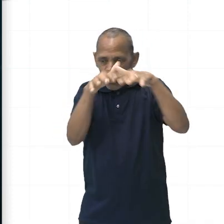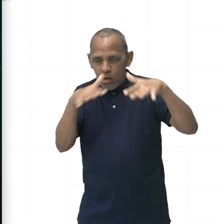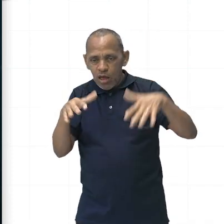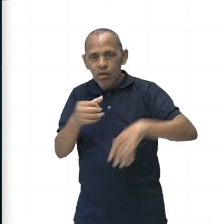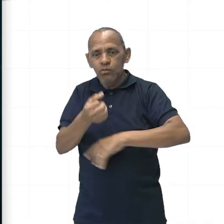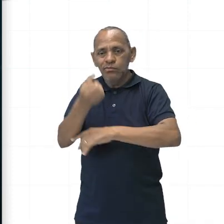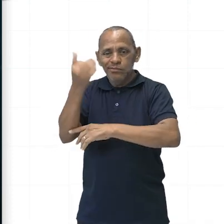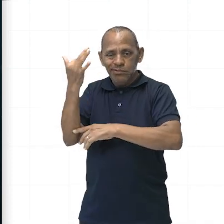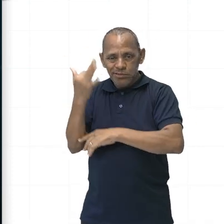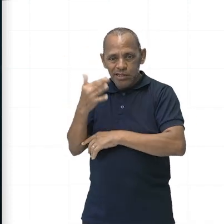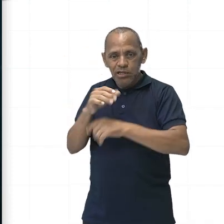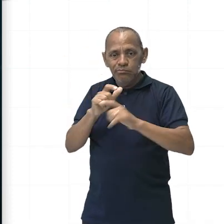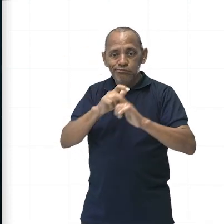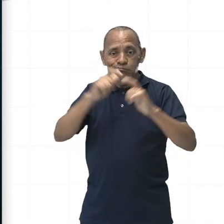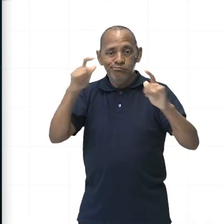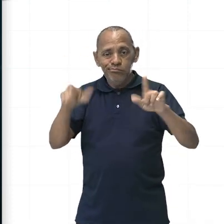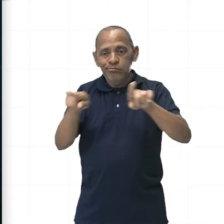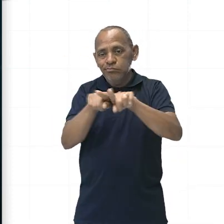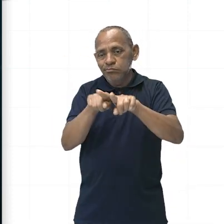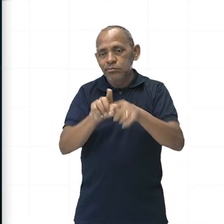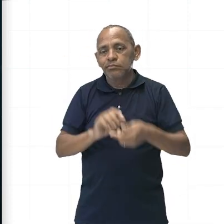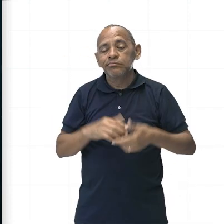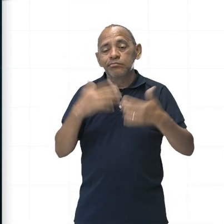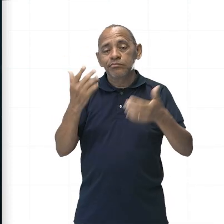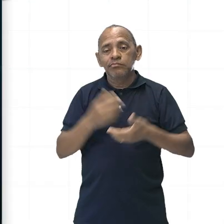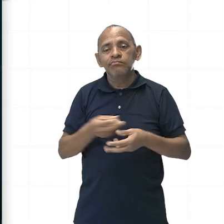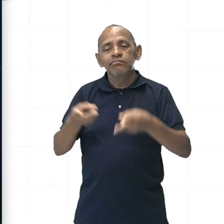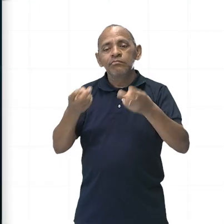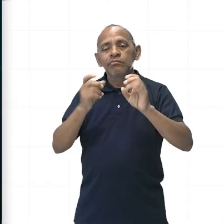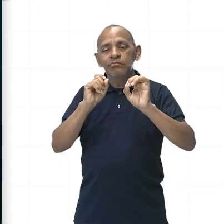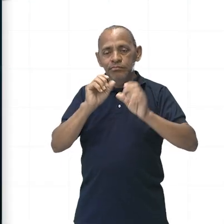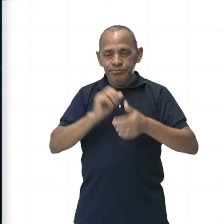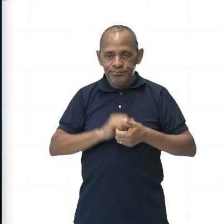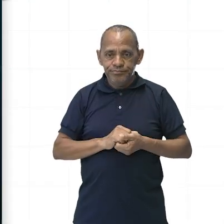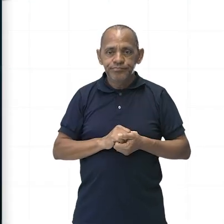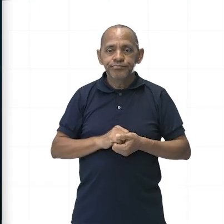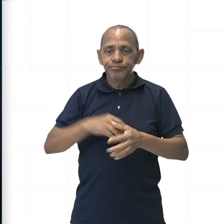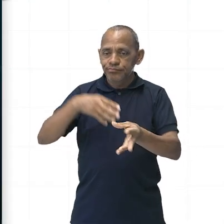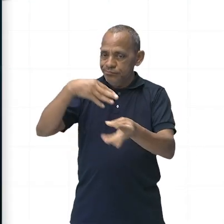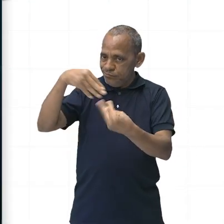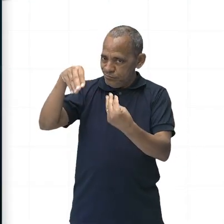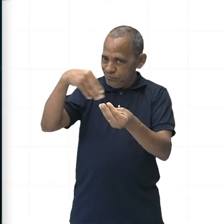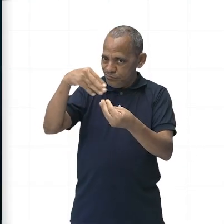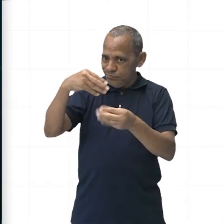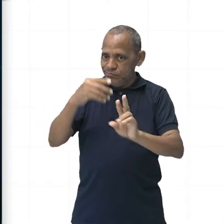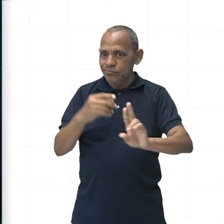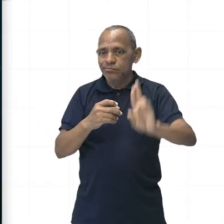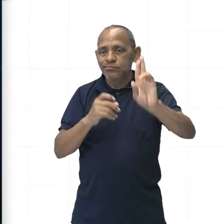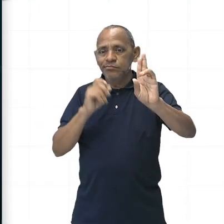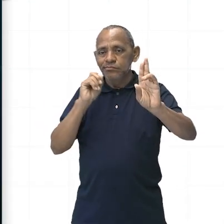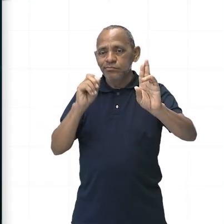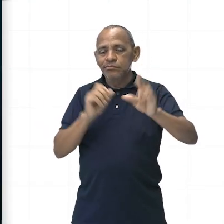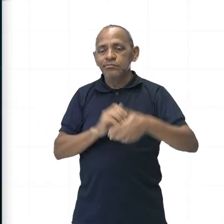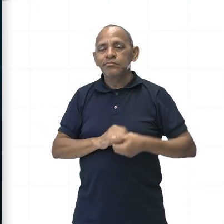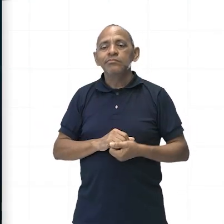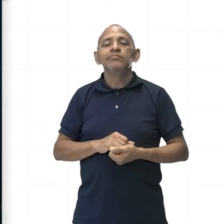ainda maior. Então, o que nós percebemos que o plástico ele representa cerca